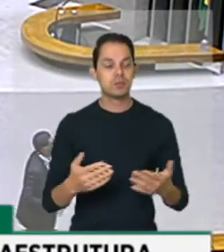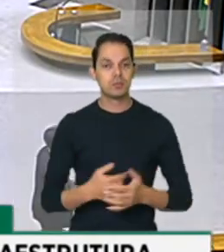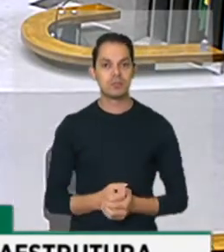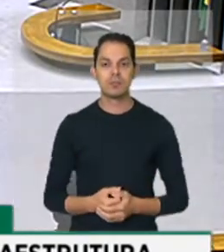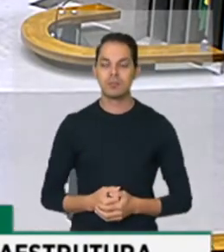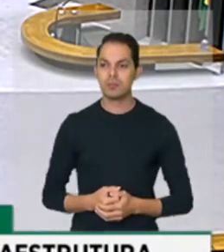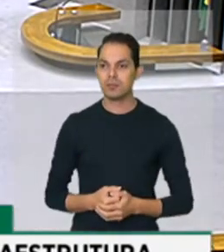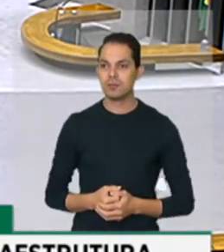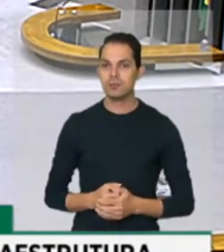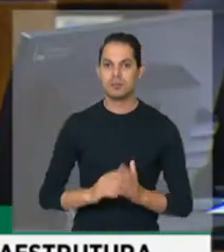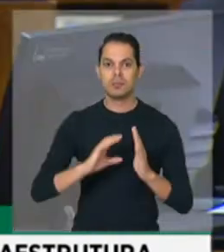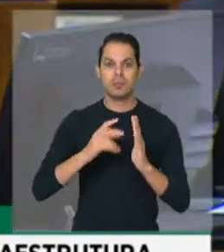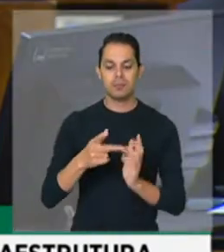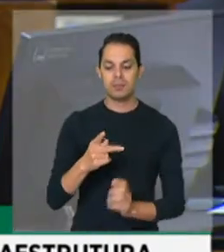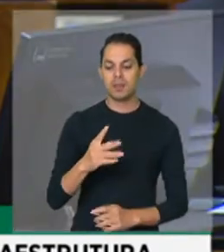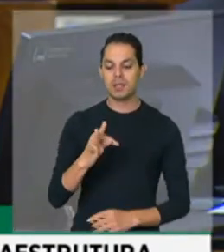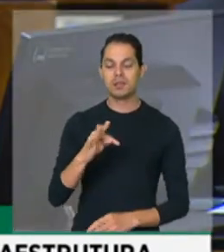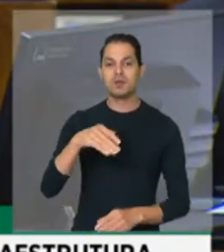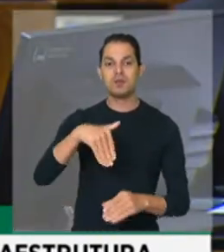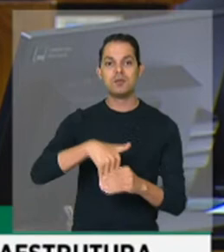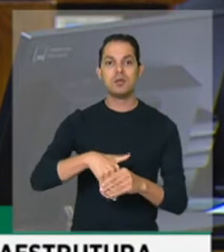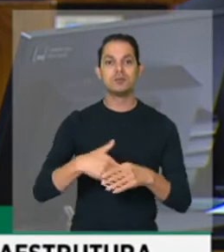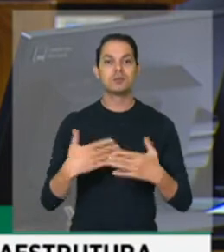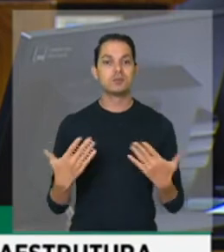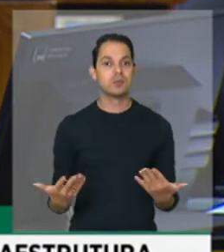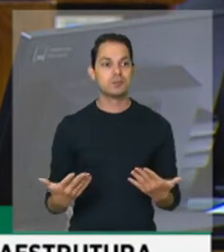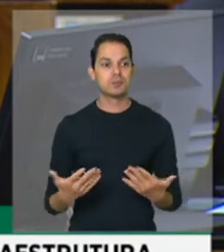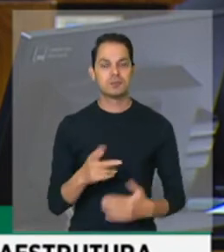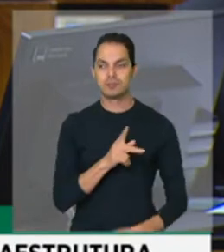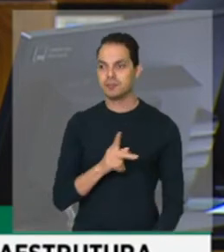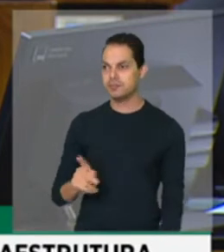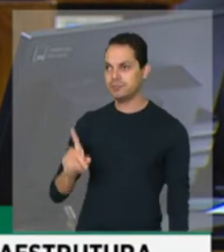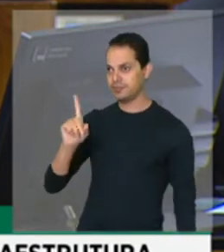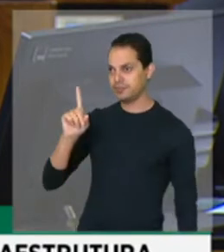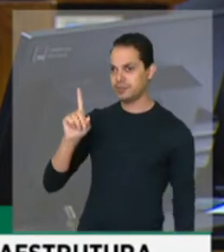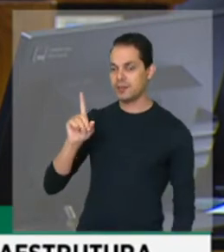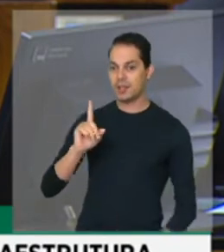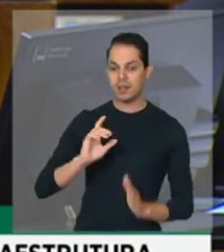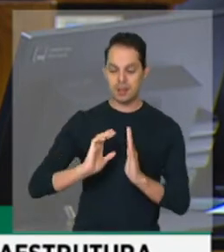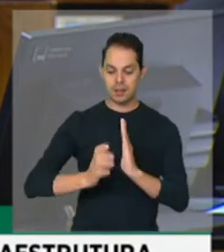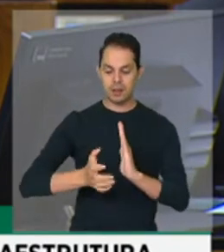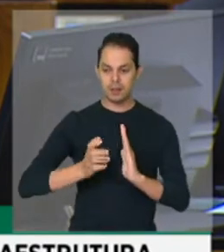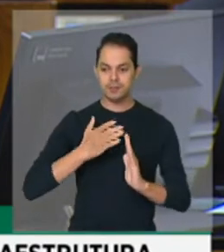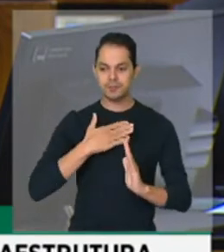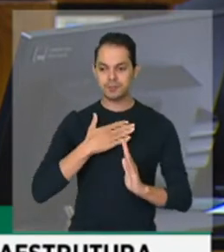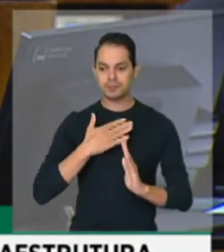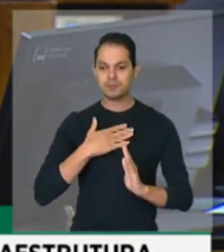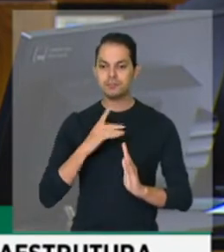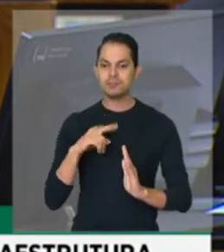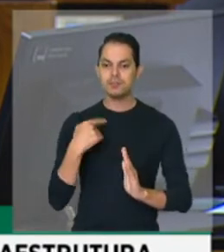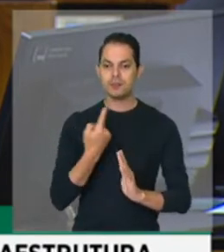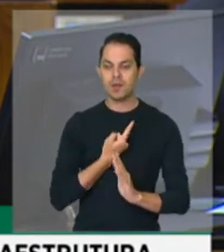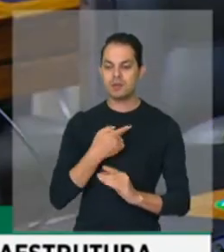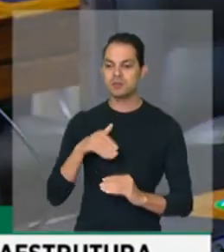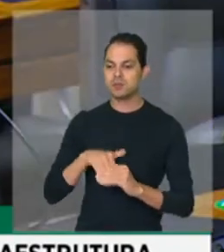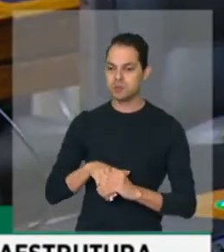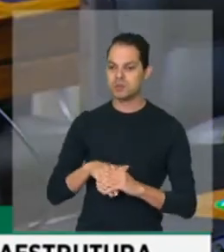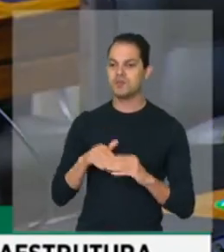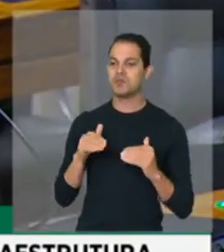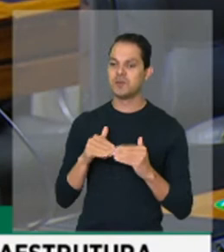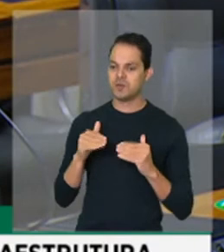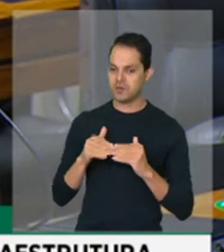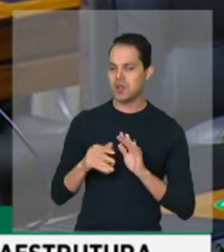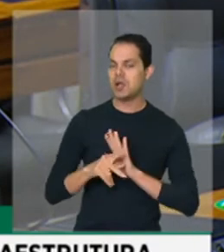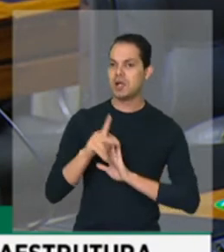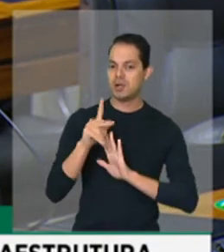Como orienta o PT. Senhor presidente, pelo PT, nós orientamos favoravelmente o projeto,